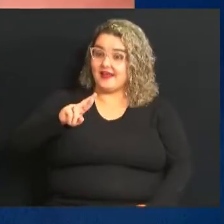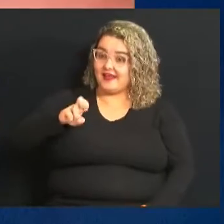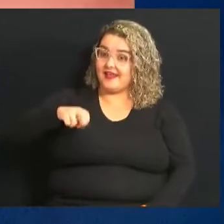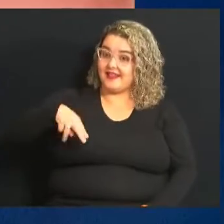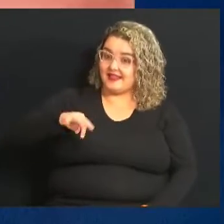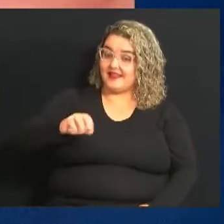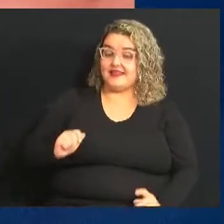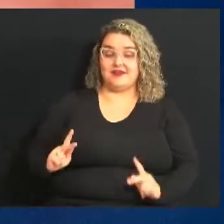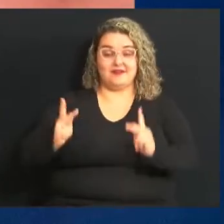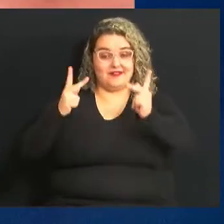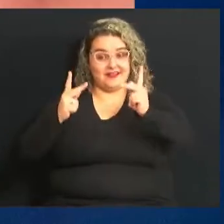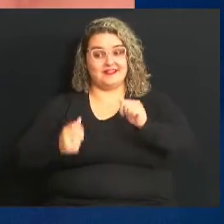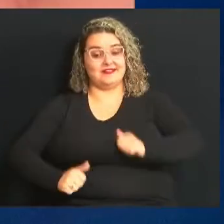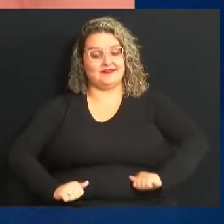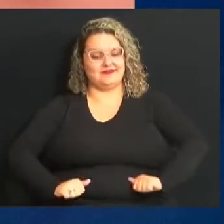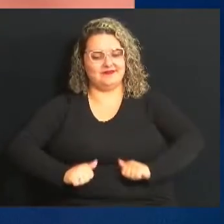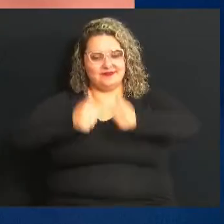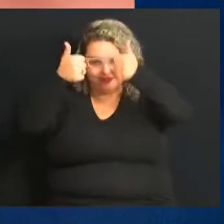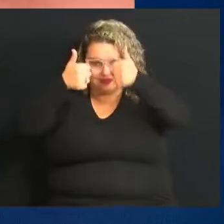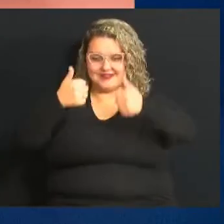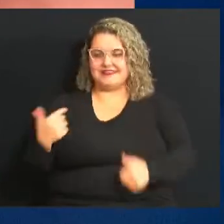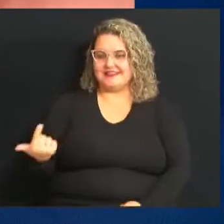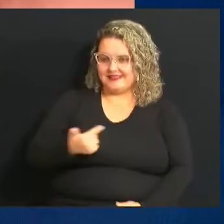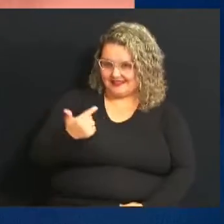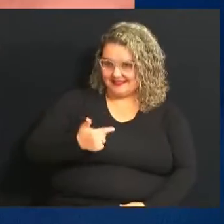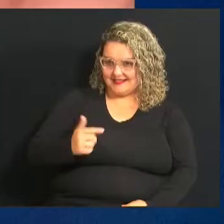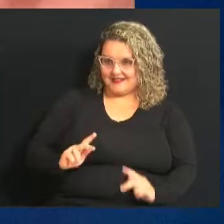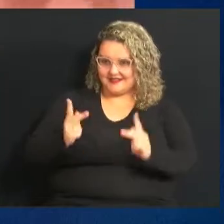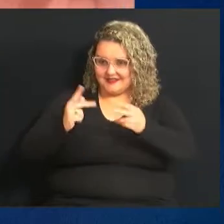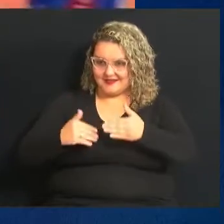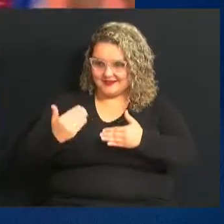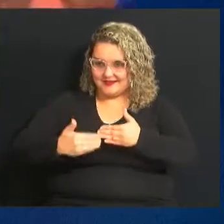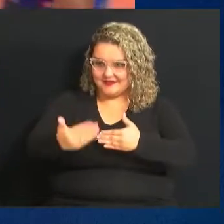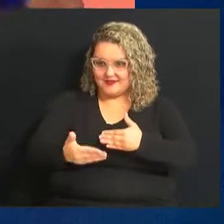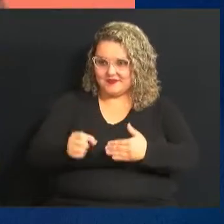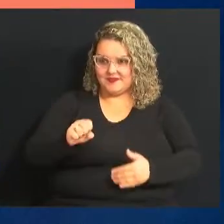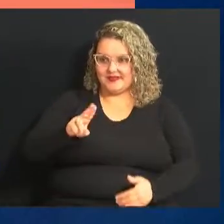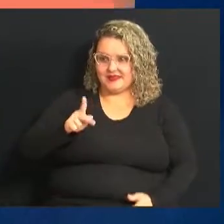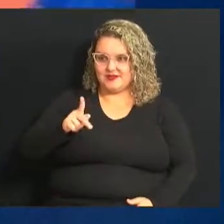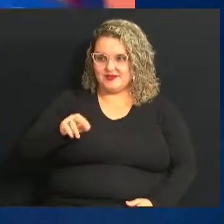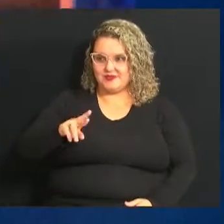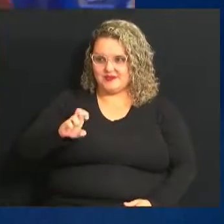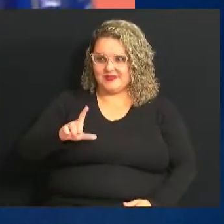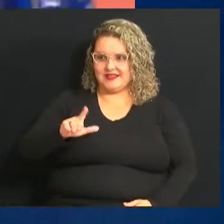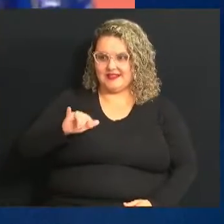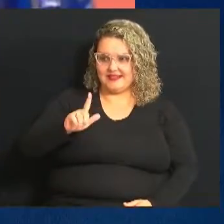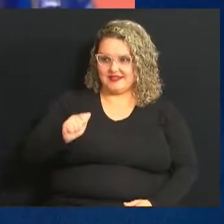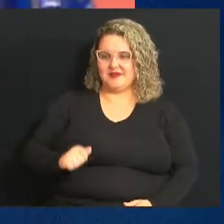e conquista a segunda vitória consecutiva na Superliga Masculina.